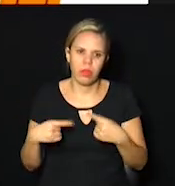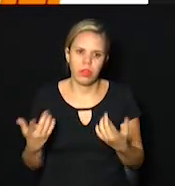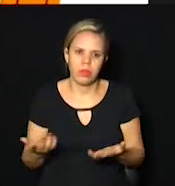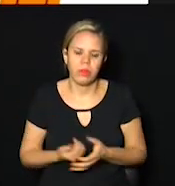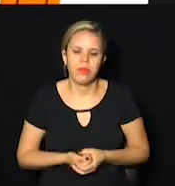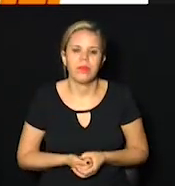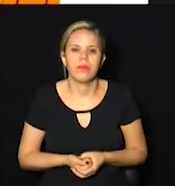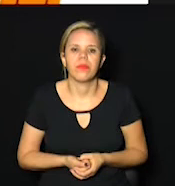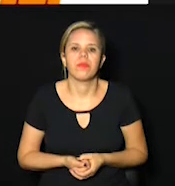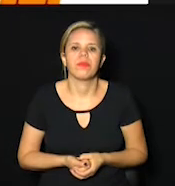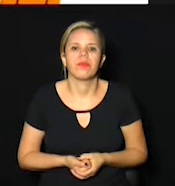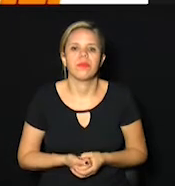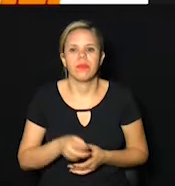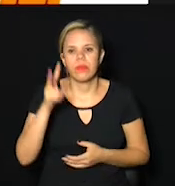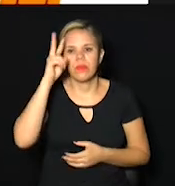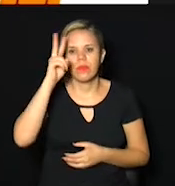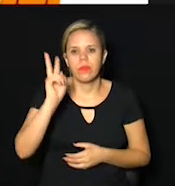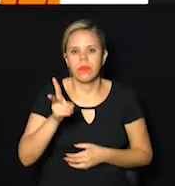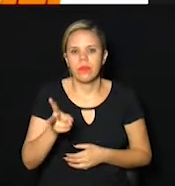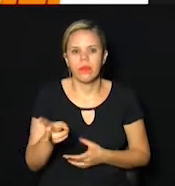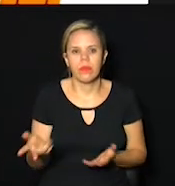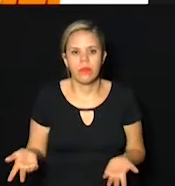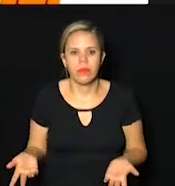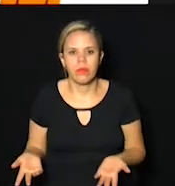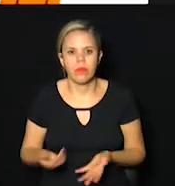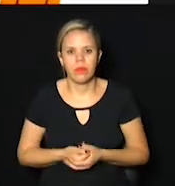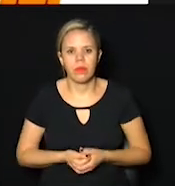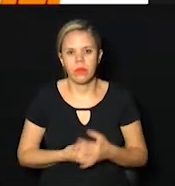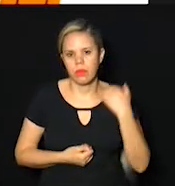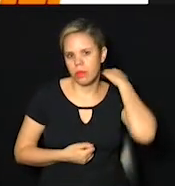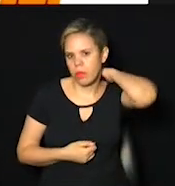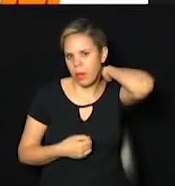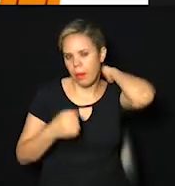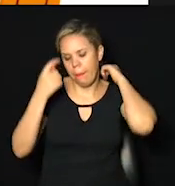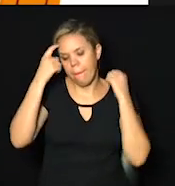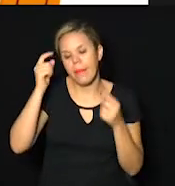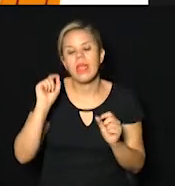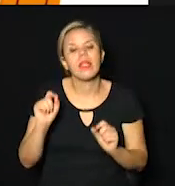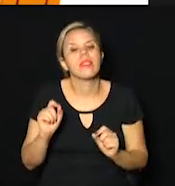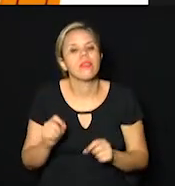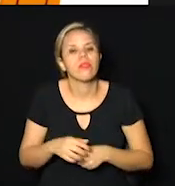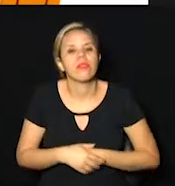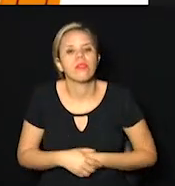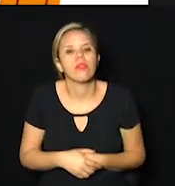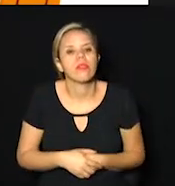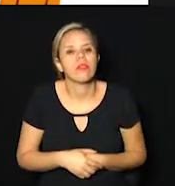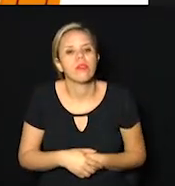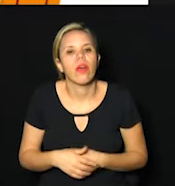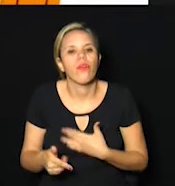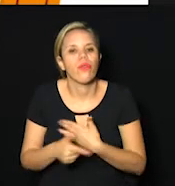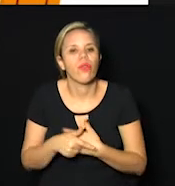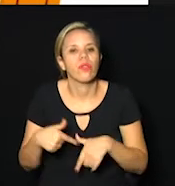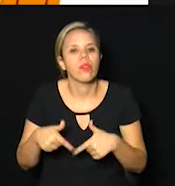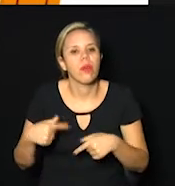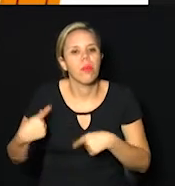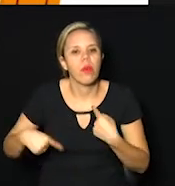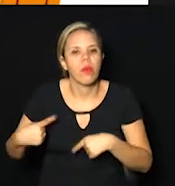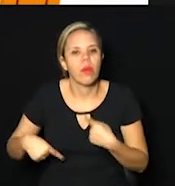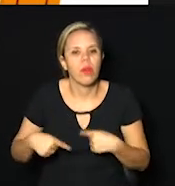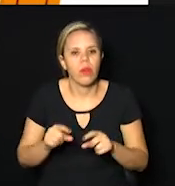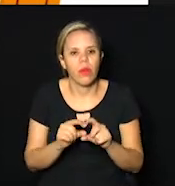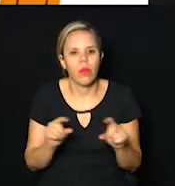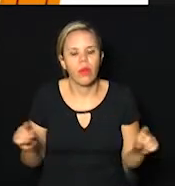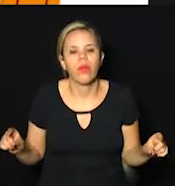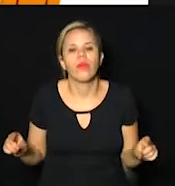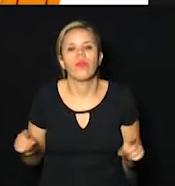tá? Então, lembrem-se sempre disso e pensem no seguinte: a função do político, olha lá a frasezinha que está aí,